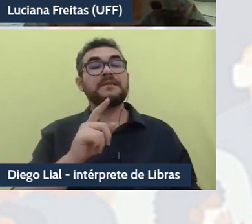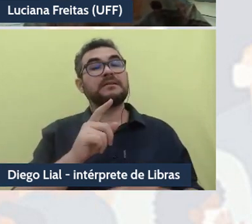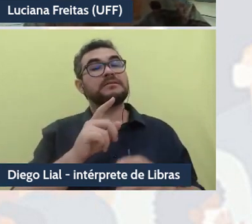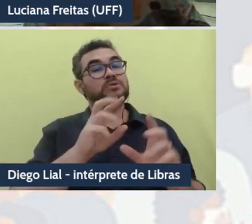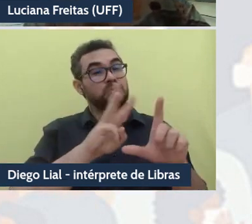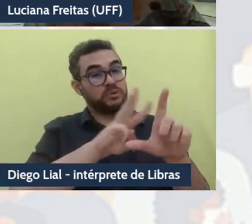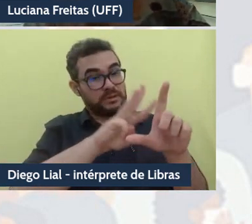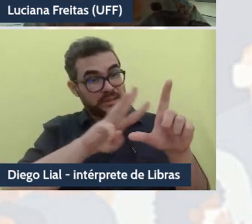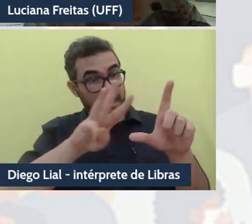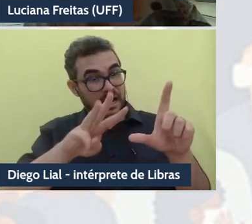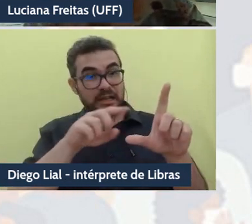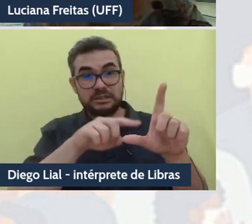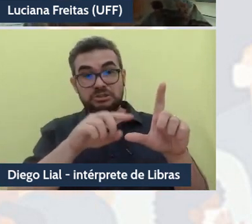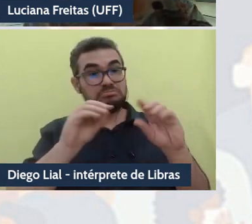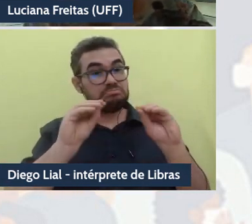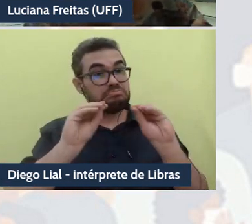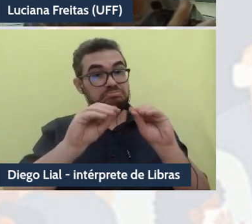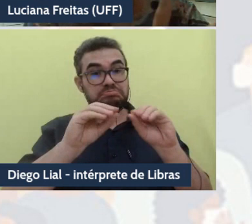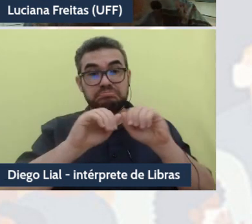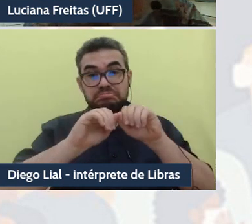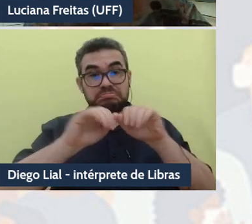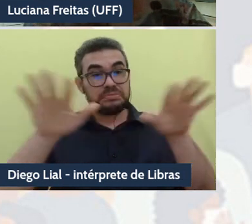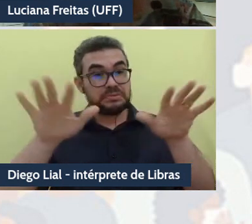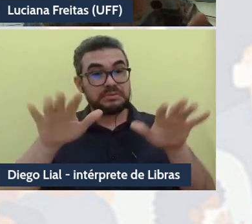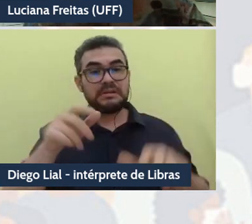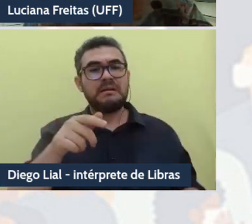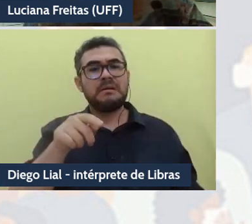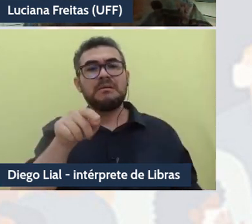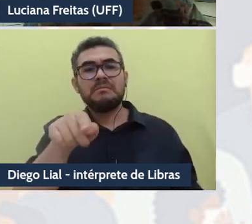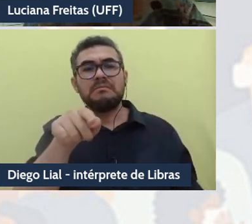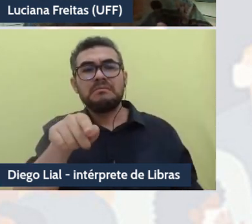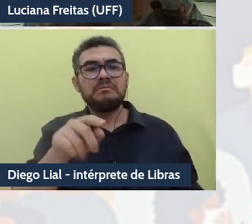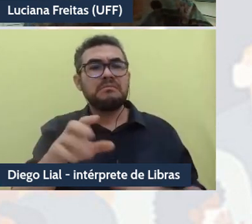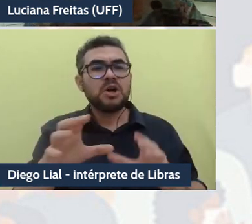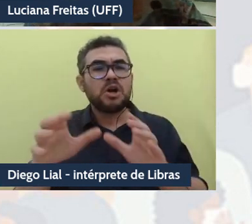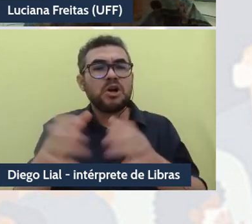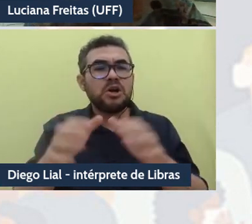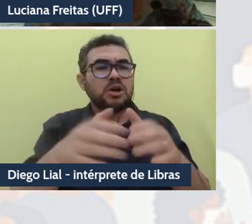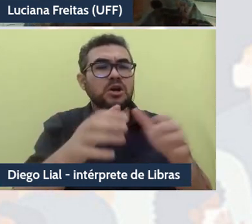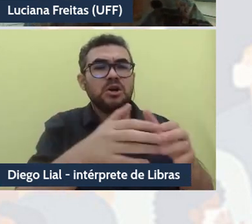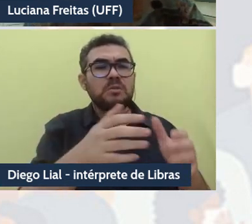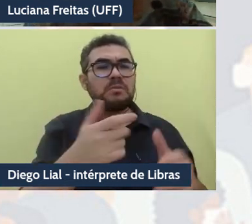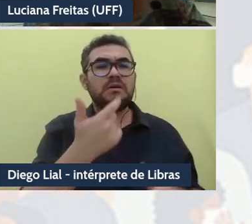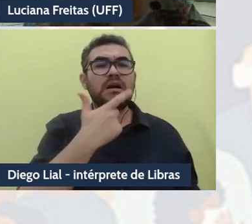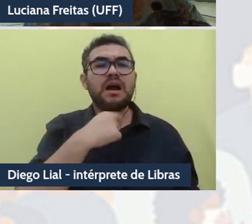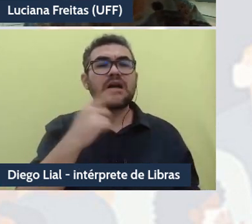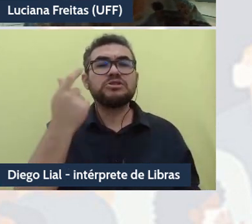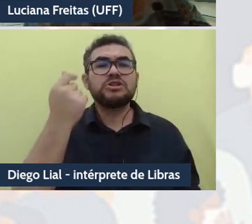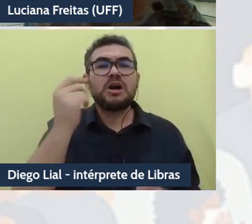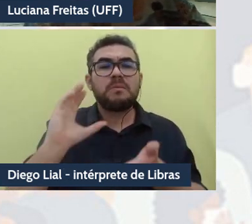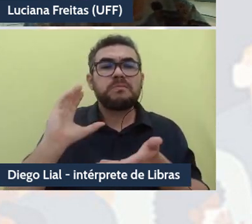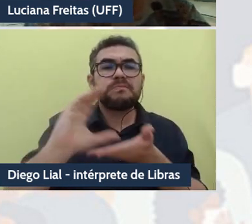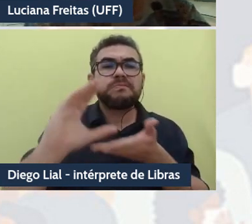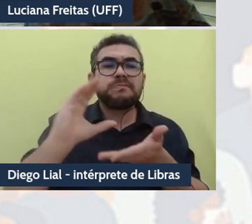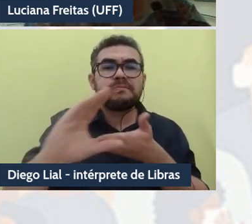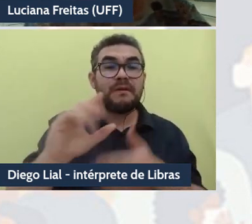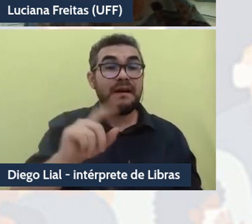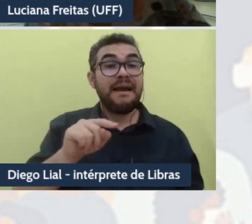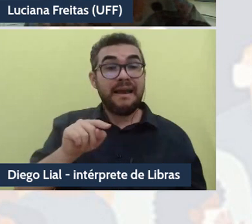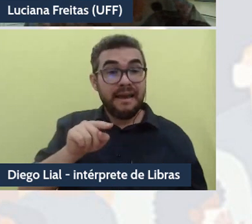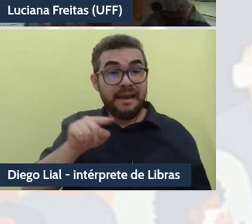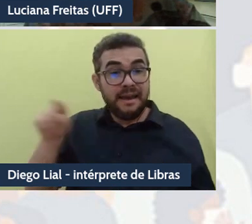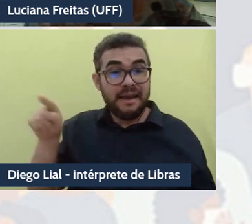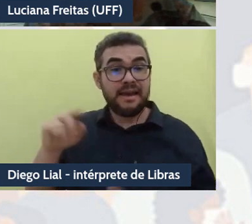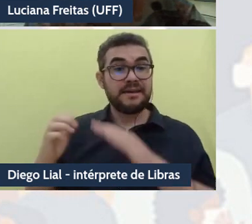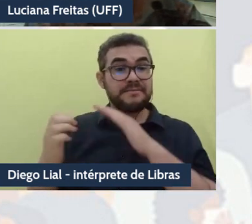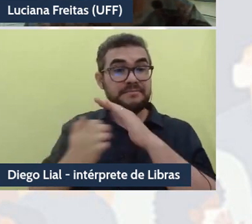cidadão ou cidadã, elas são mantidas por essas empresas, né? Que eu sempre digo que tudo que a gente come, que a